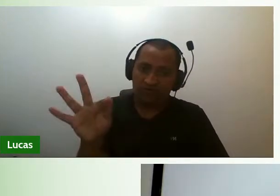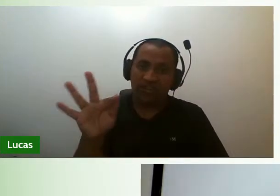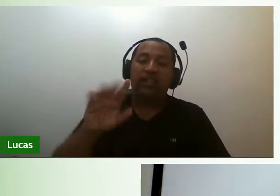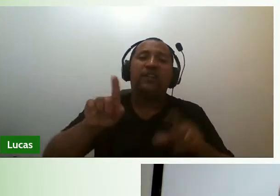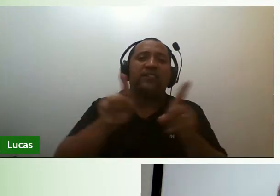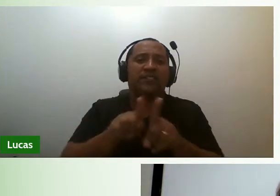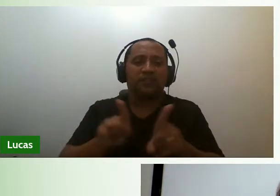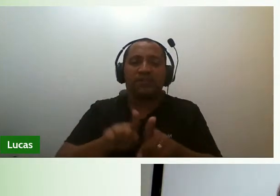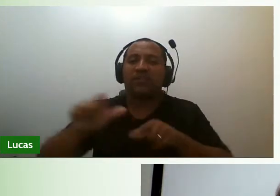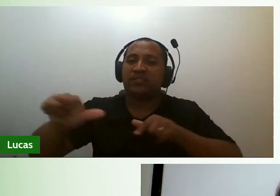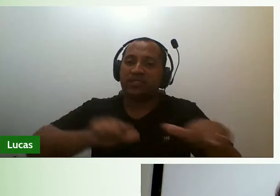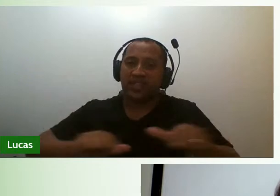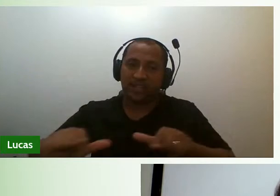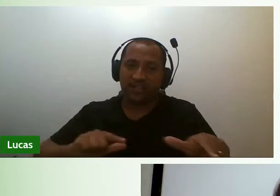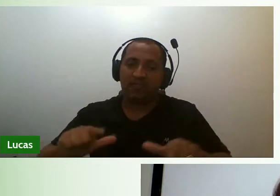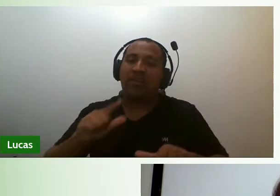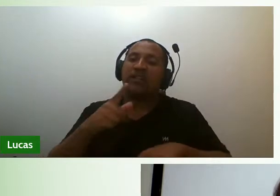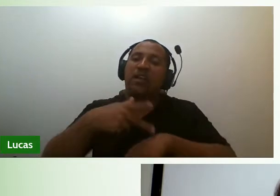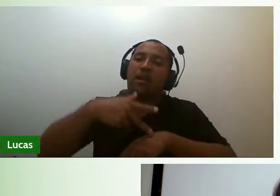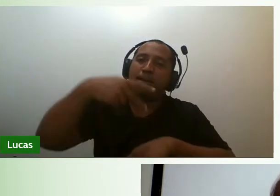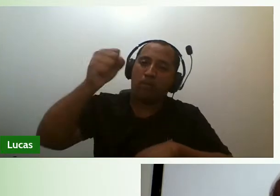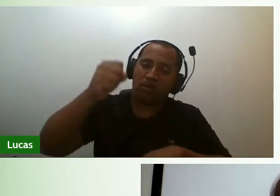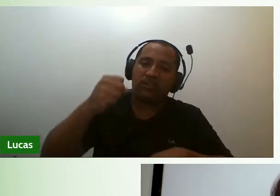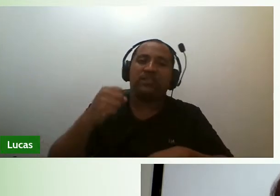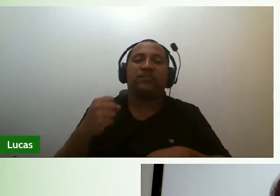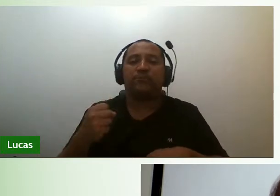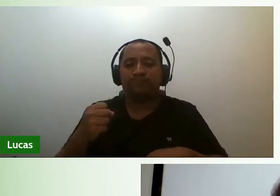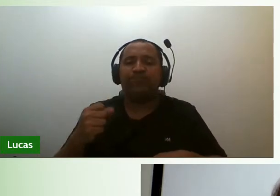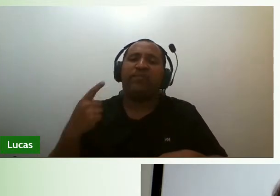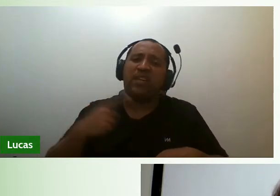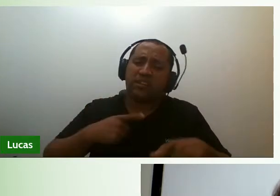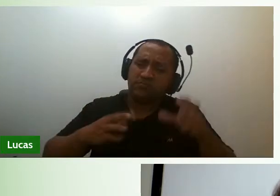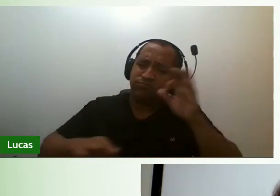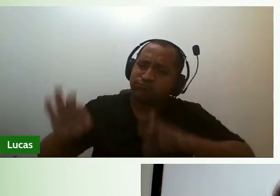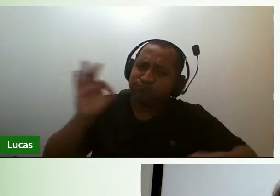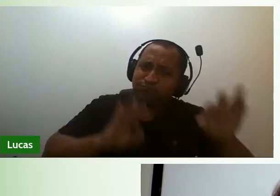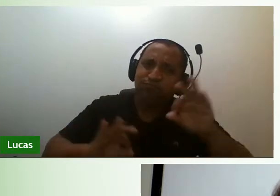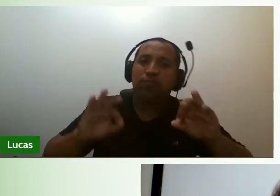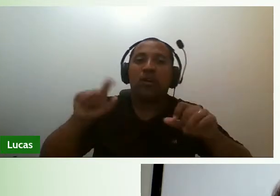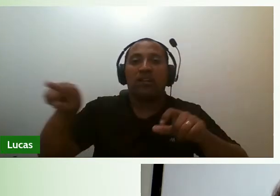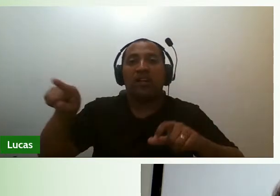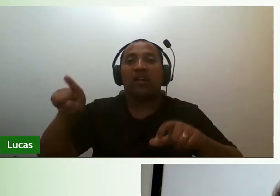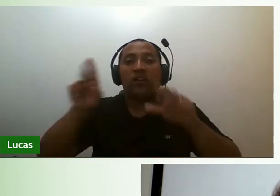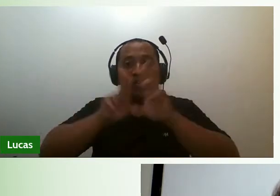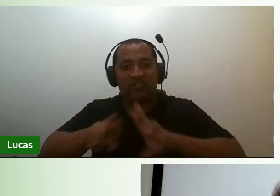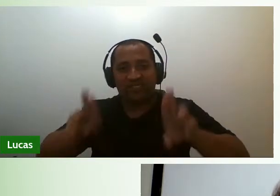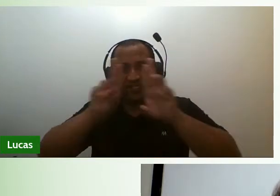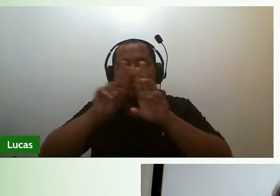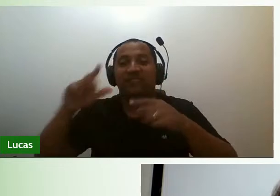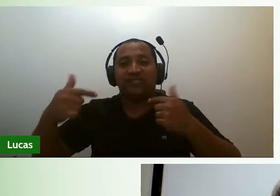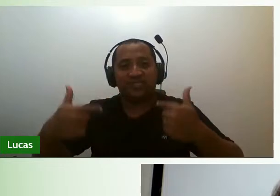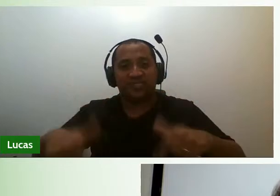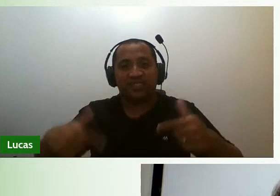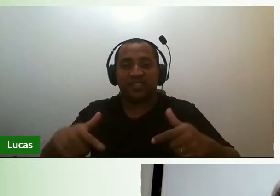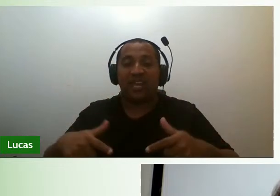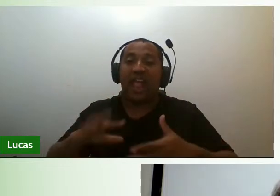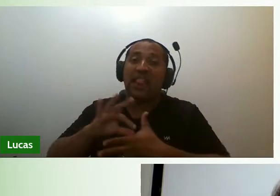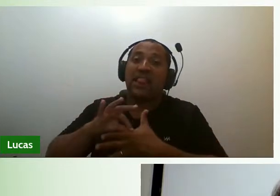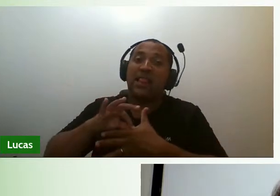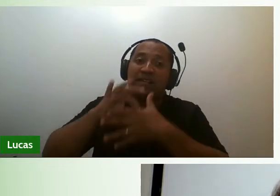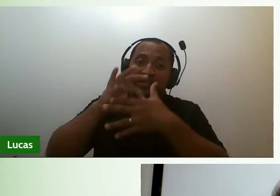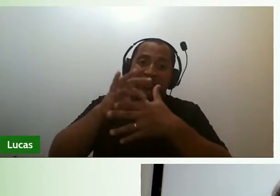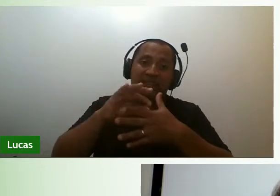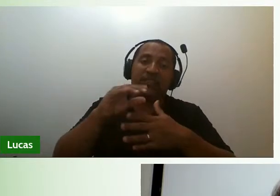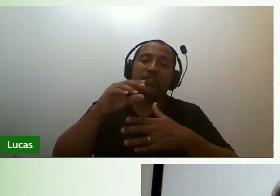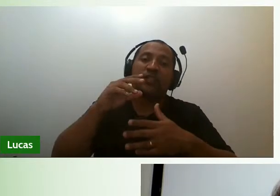e pós-graduação. Desenvolve diversos projetos na universidade onde trabalha e é líder do Núcleo de Pesquisa em